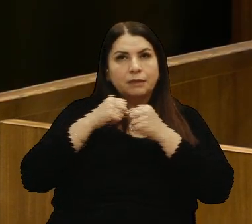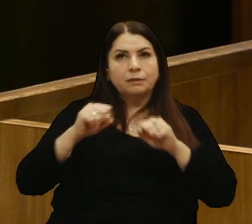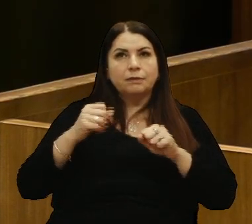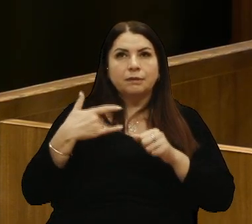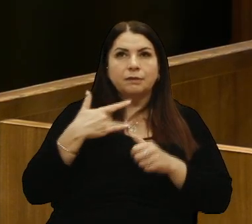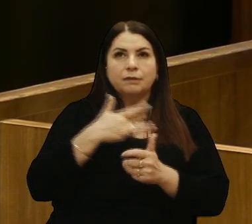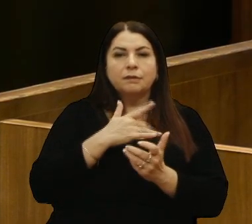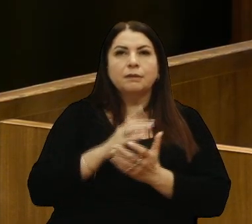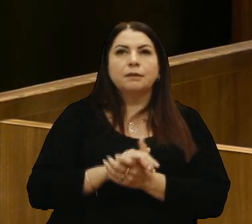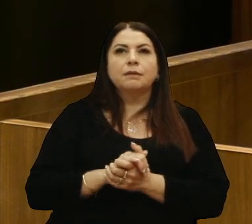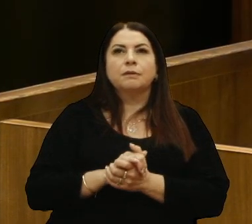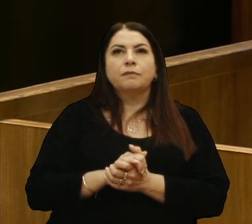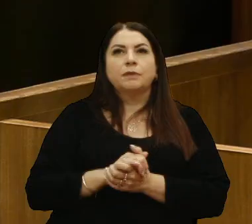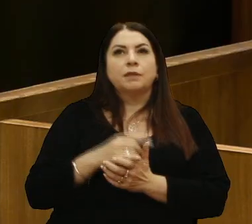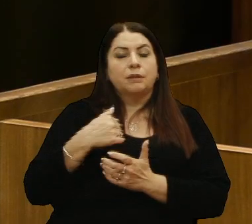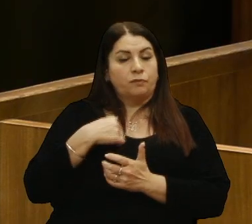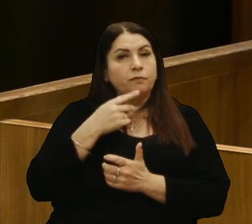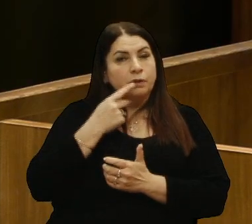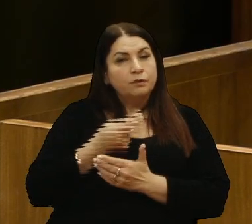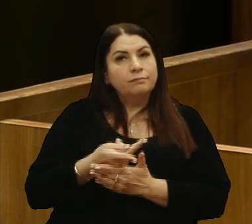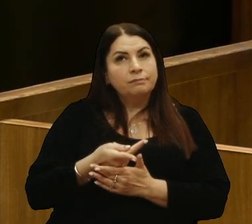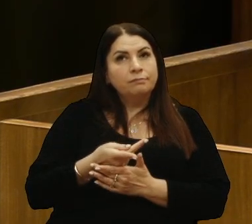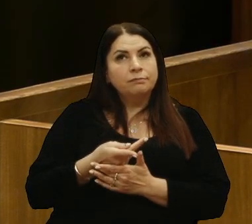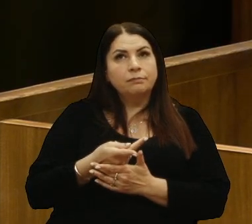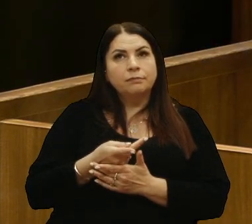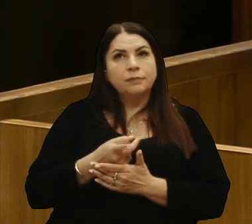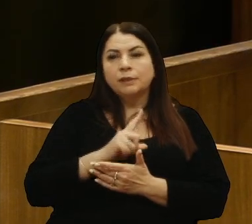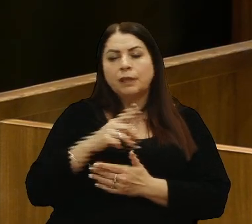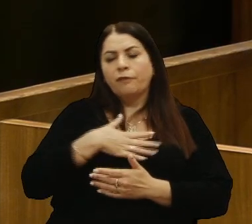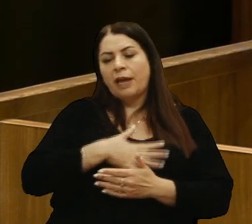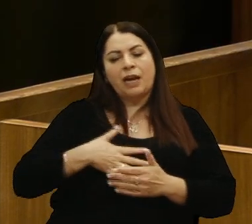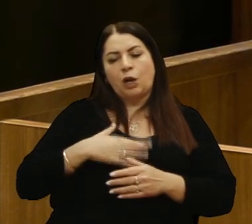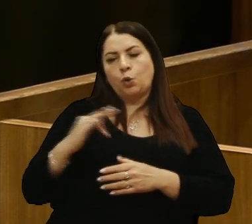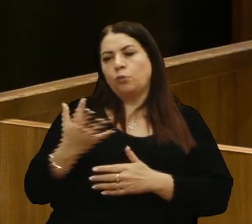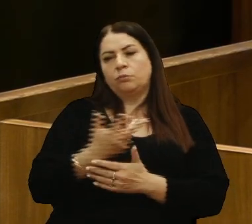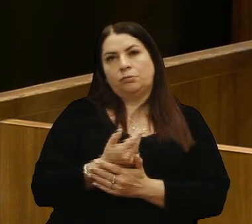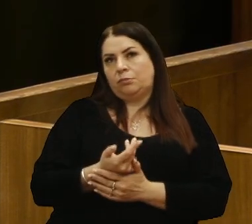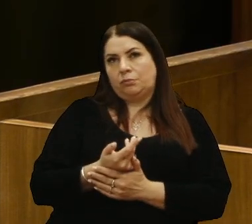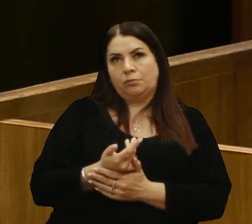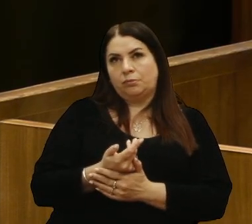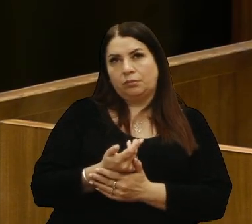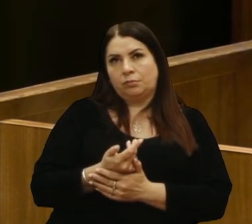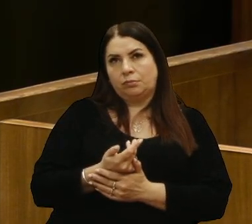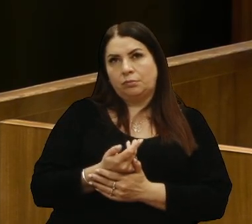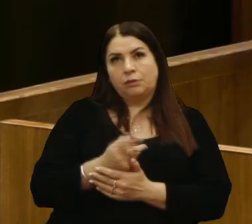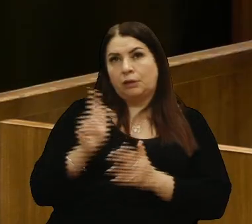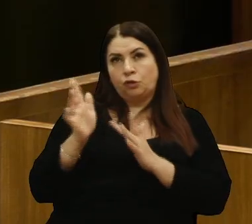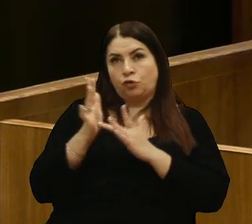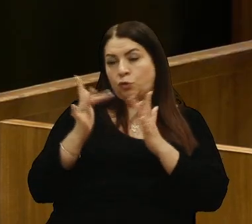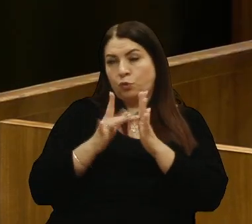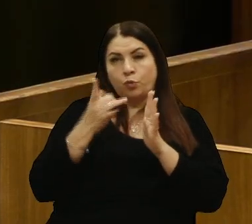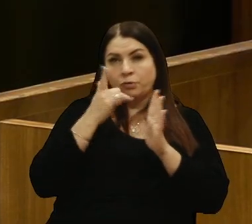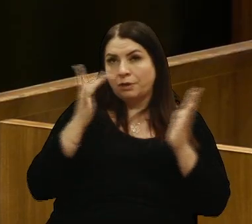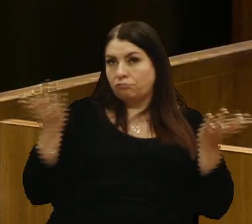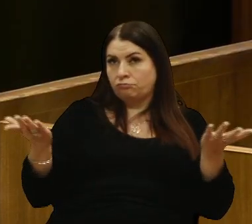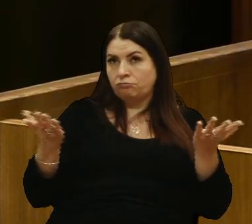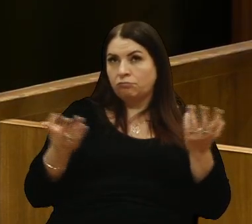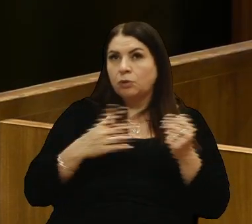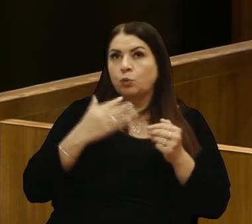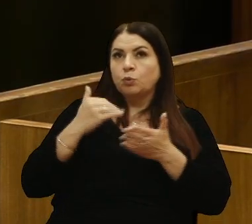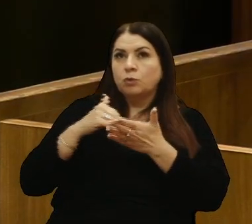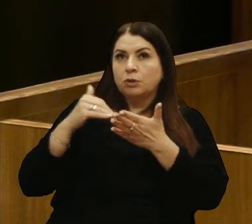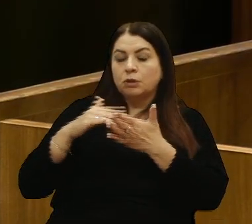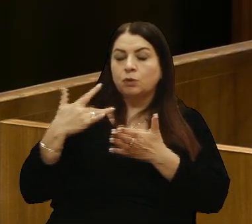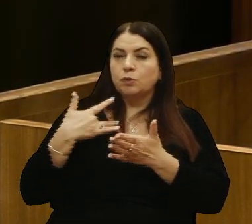Saúde. E eu digo, ninguém vai agradar todo mundo. Nem Jesus agradou, quem dirá um secretário